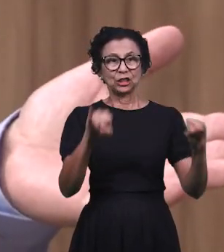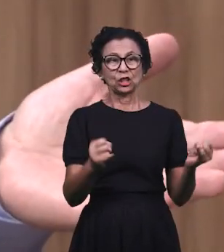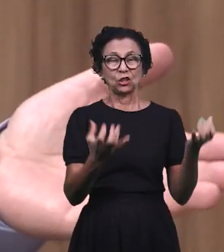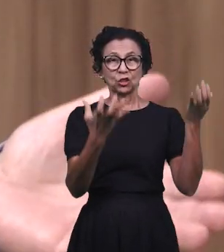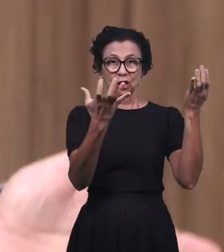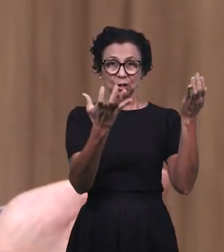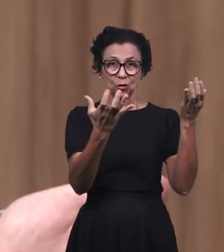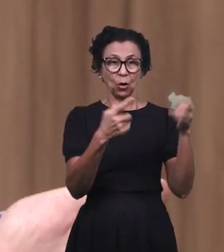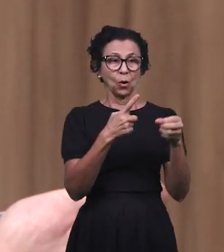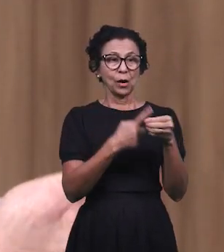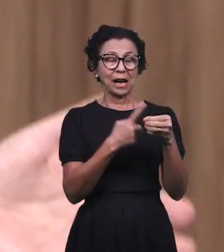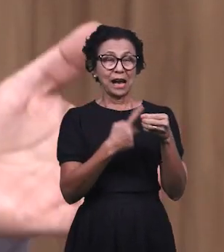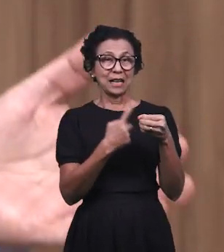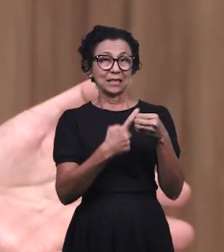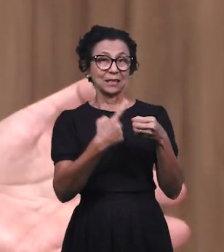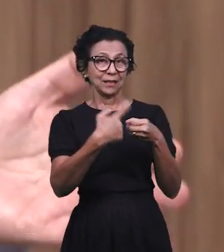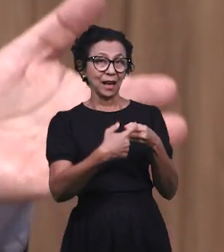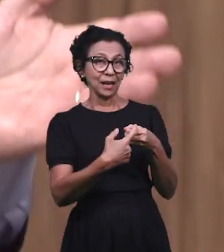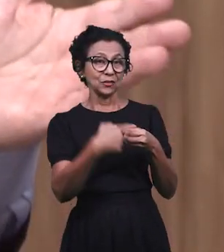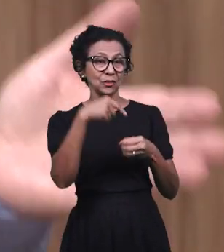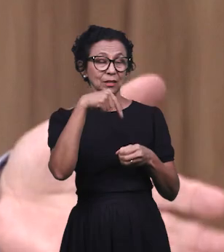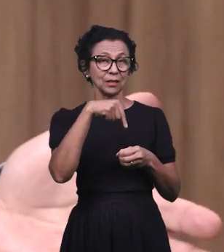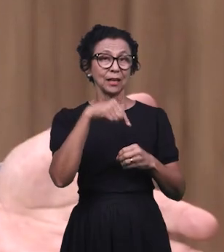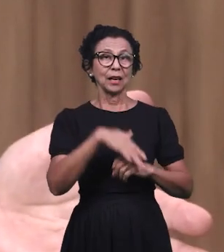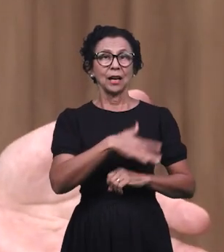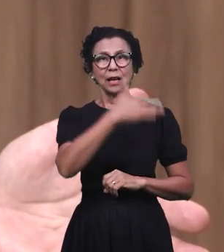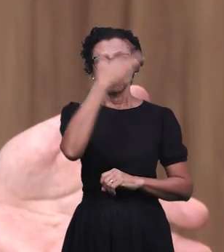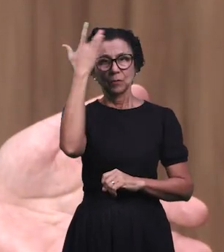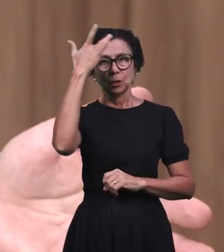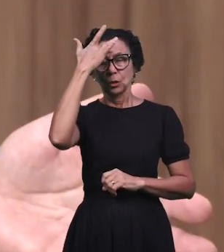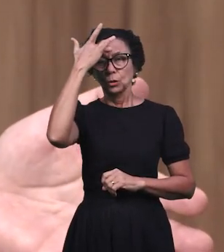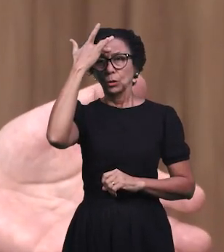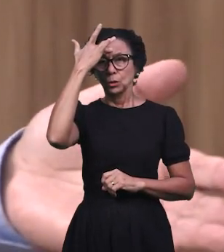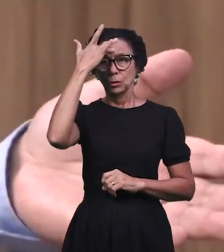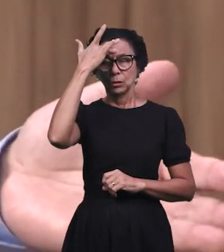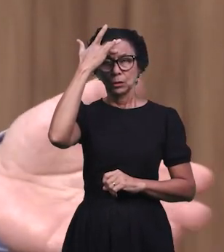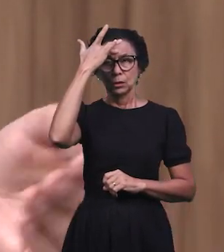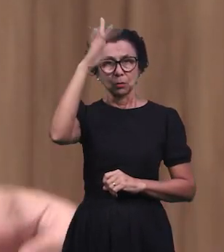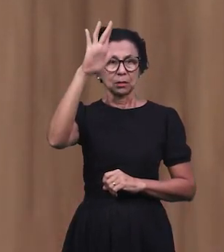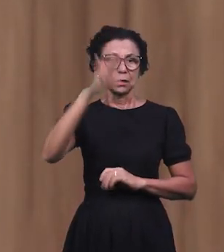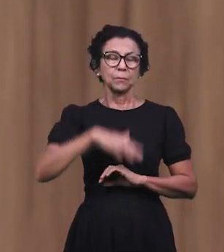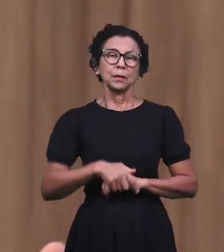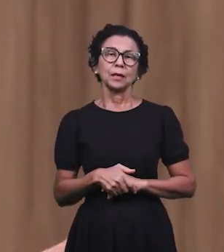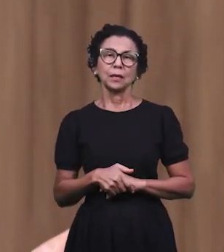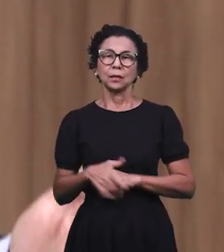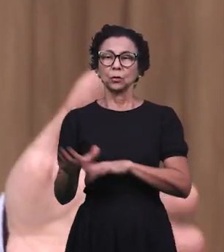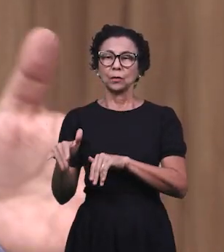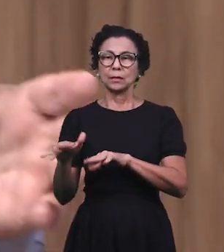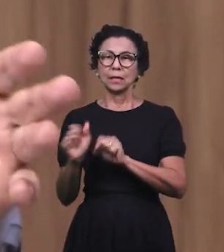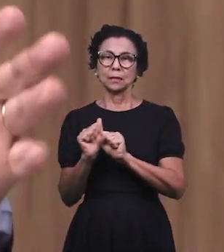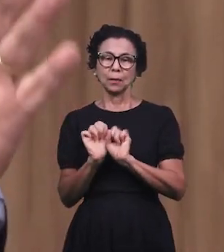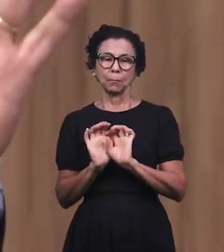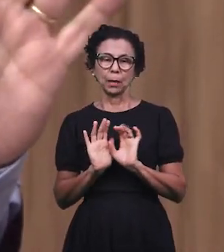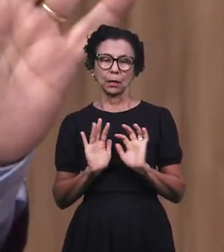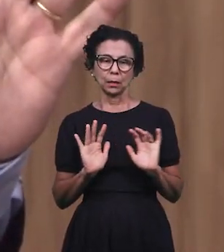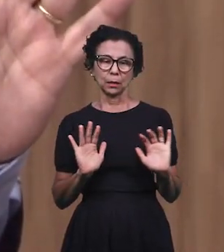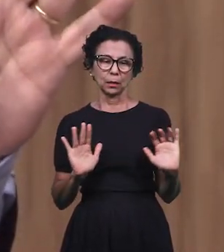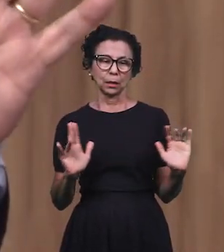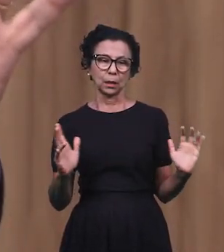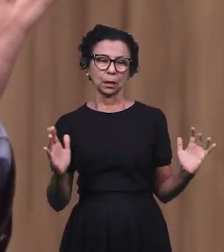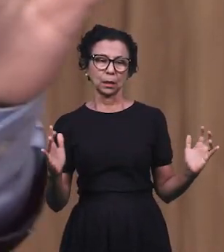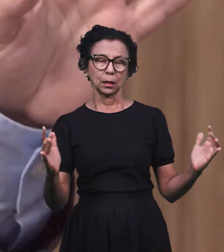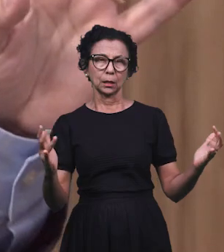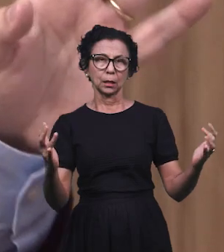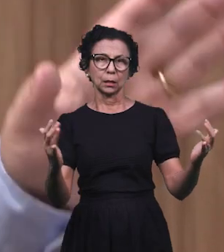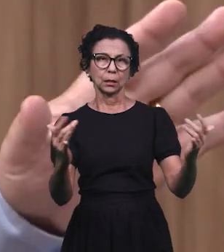ideia que ia ser no 7ª volta, eles iam gritar e os muros iam cair. Então, ou seja, Nós estamos hoje diante de um mundo que está à esperança,